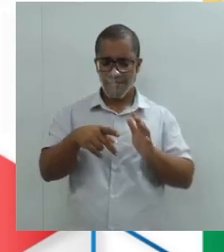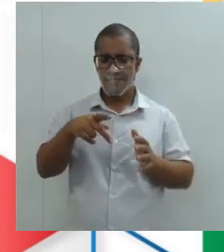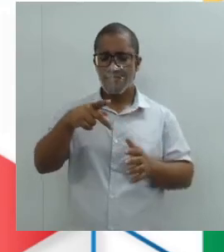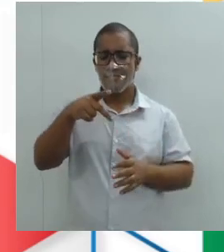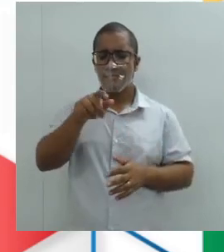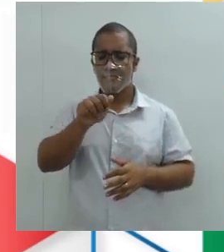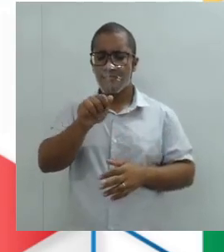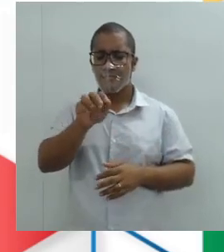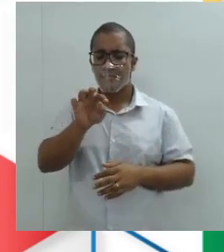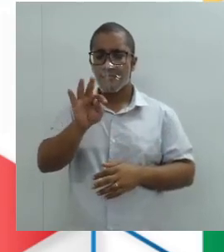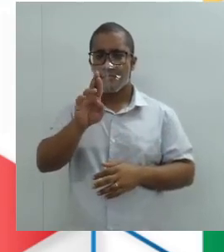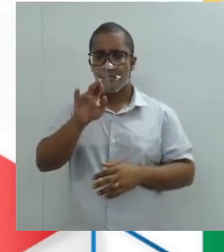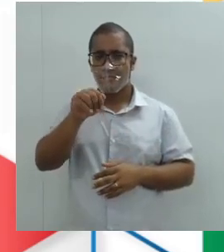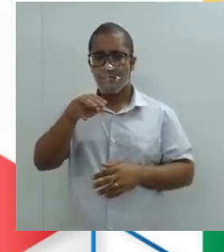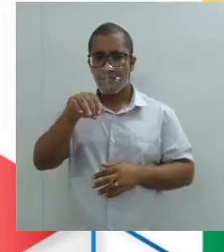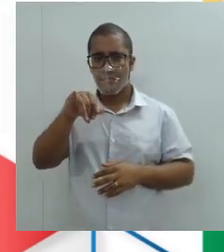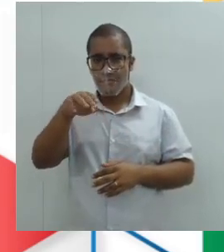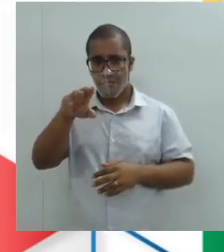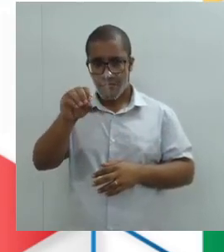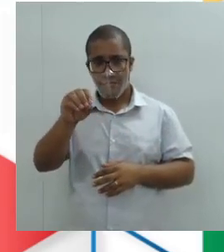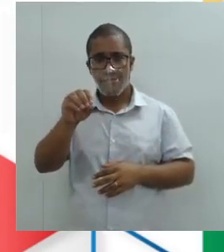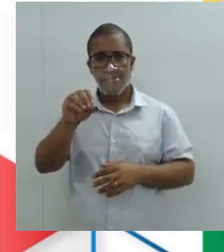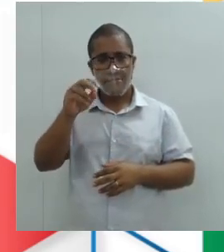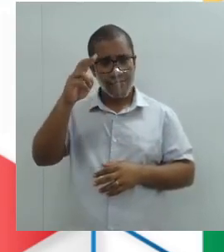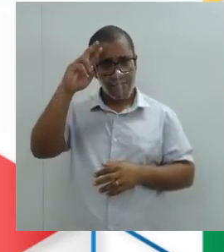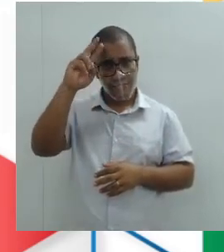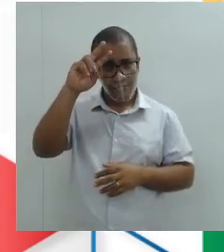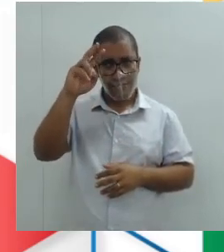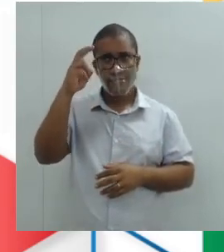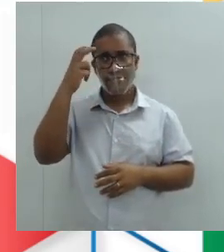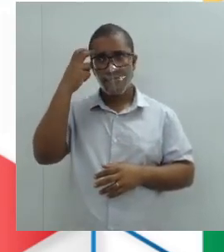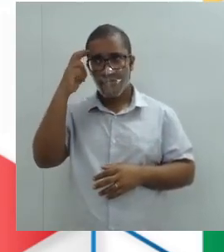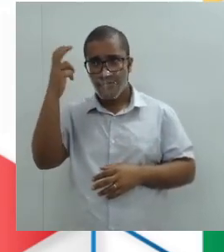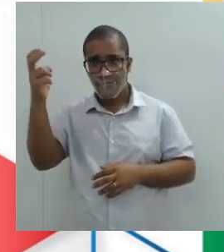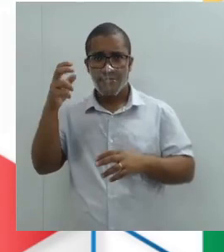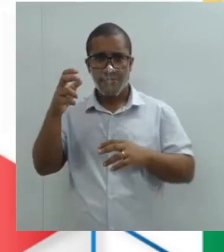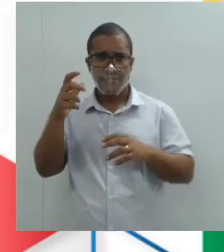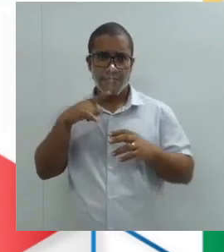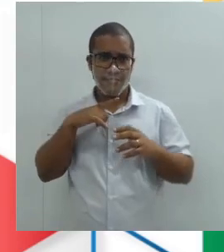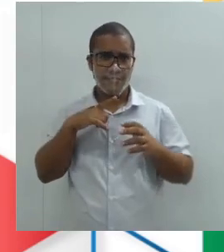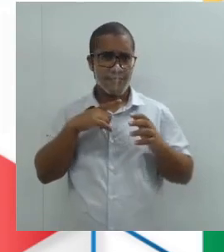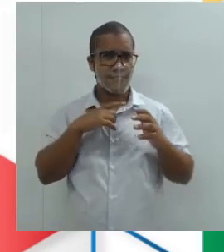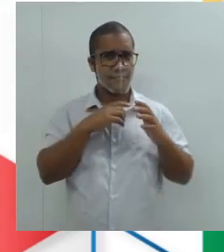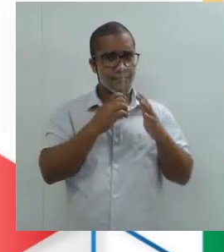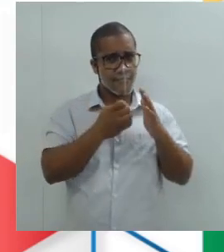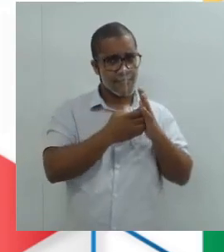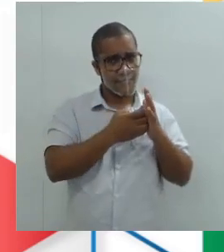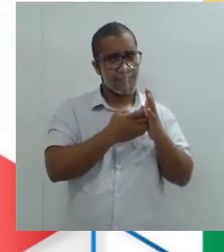um elemento cultural é considerado patrimônio histórico-cultural por algum órgão ou entidade